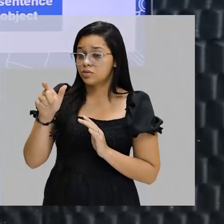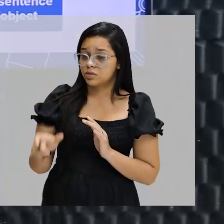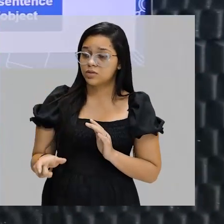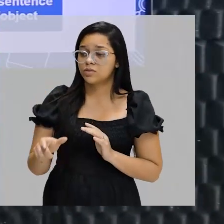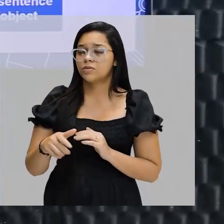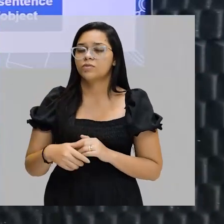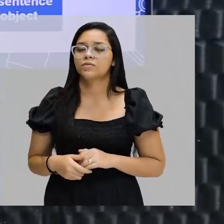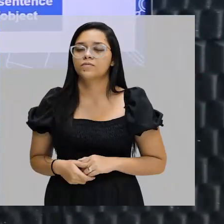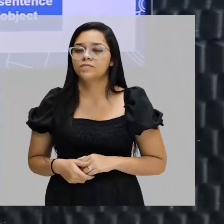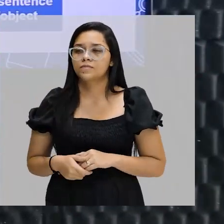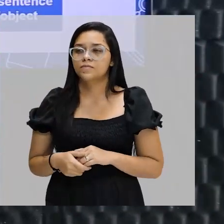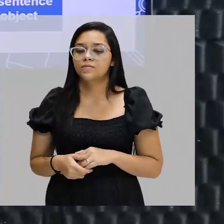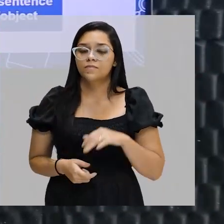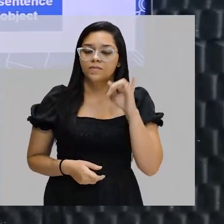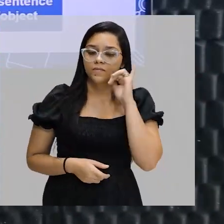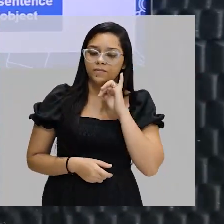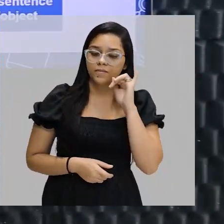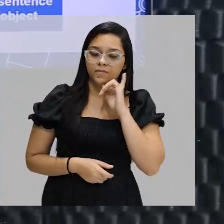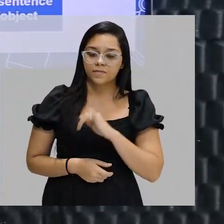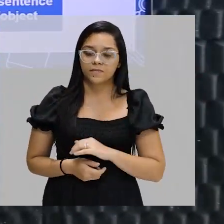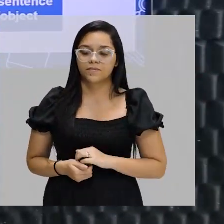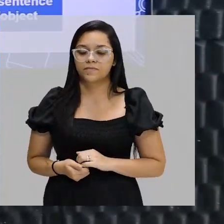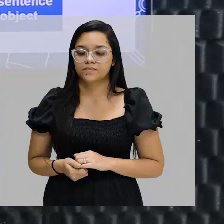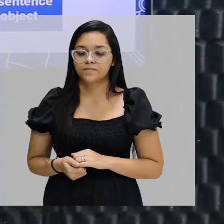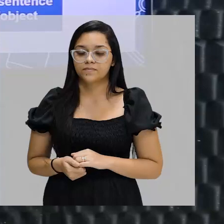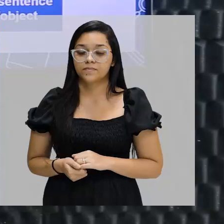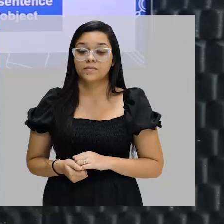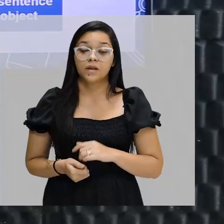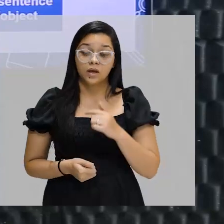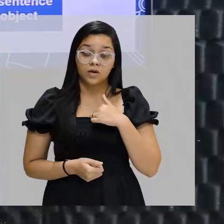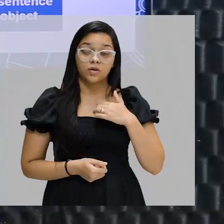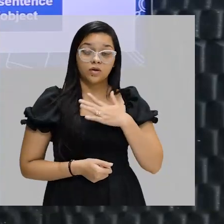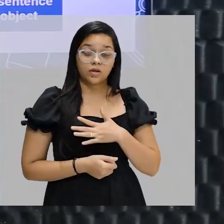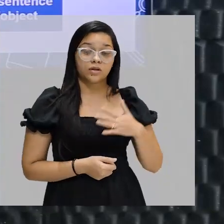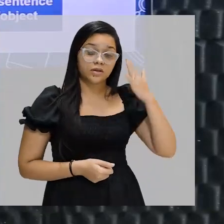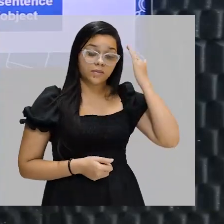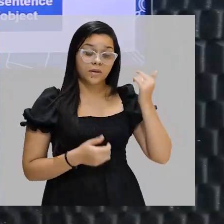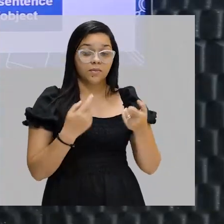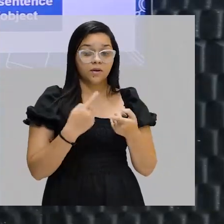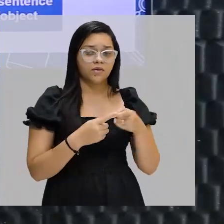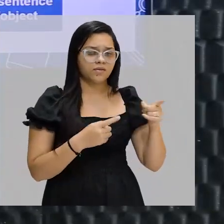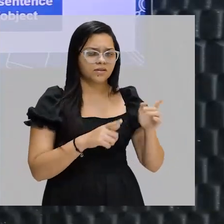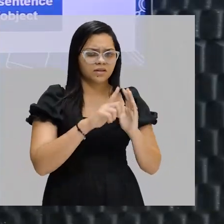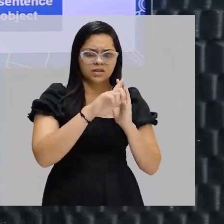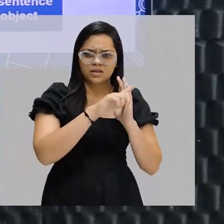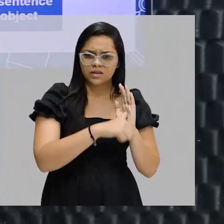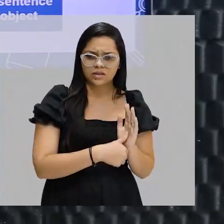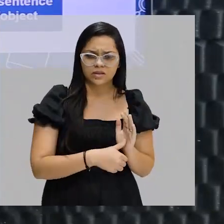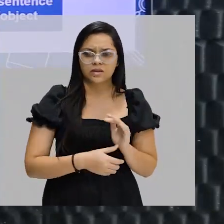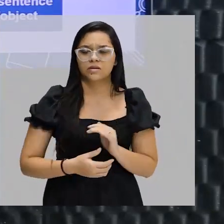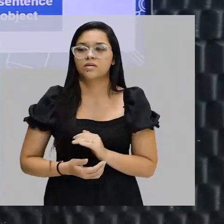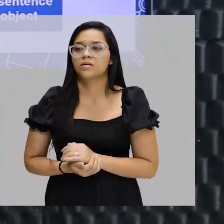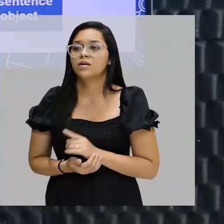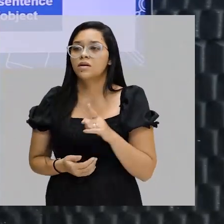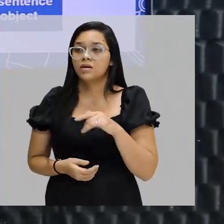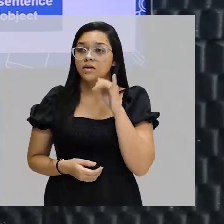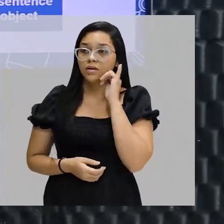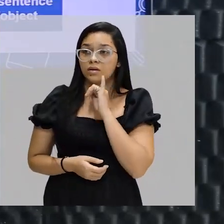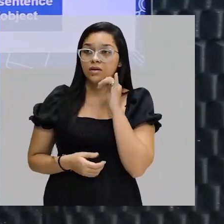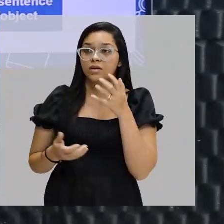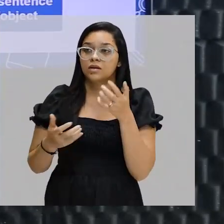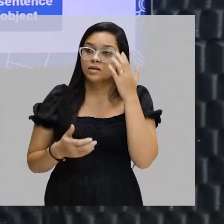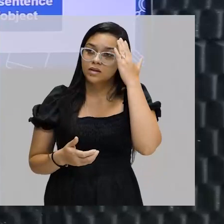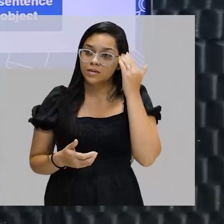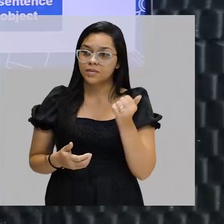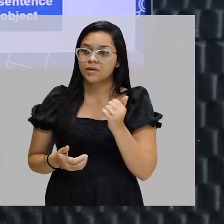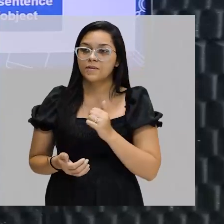ou objeto. I'd like to know why you're so late. Eu gostaria de saber por que você está tão atrasado. É um exemplo querendo